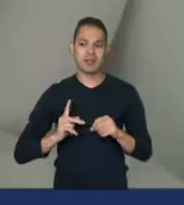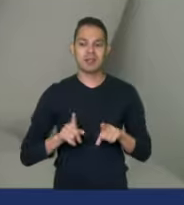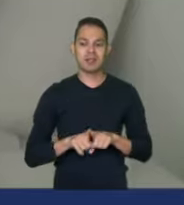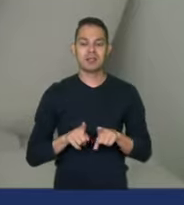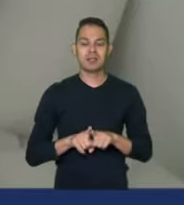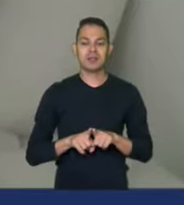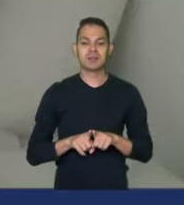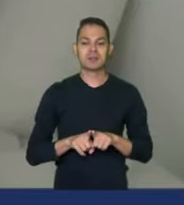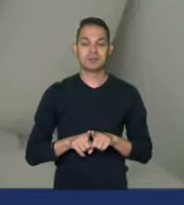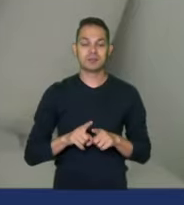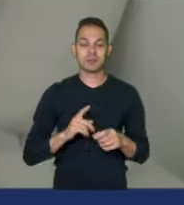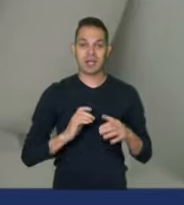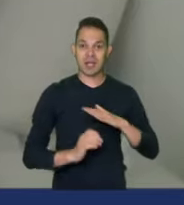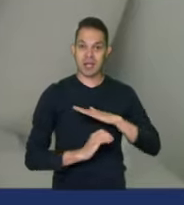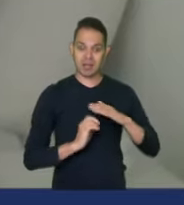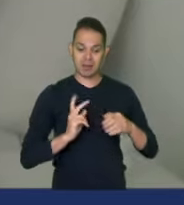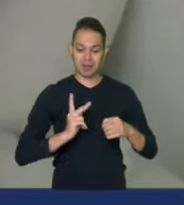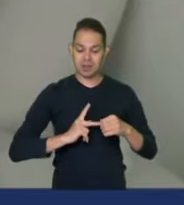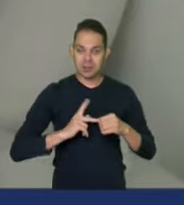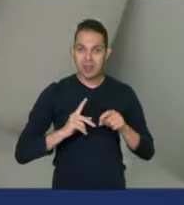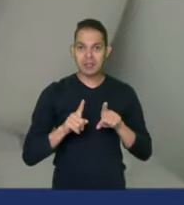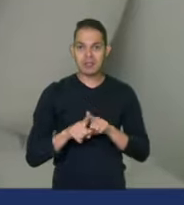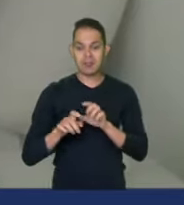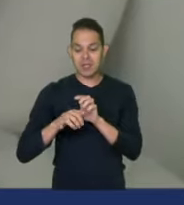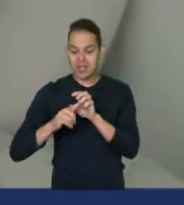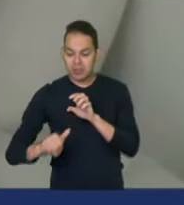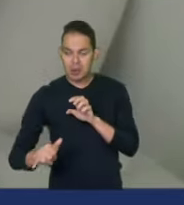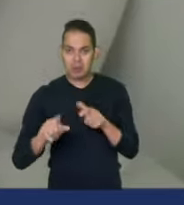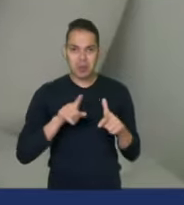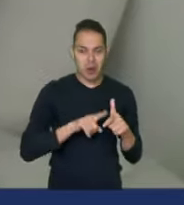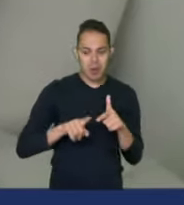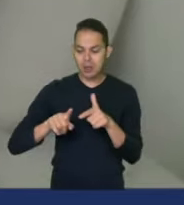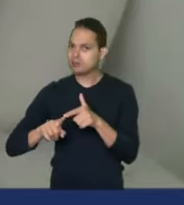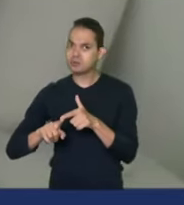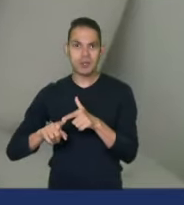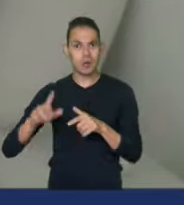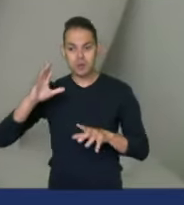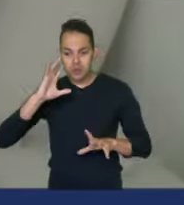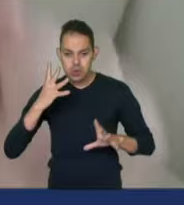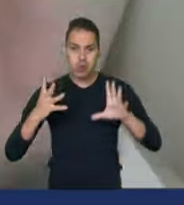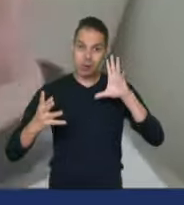A Petrobras e a Eletrobras são solução e não problema.